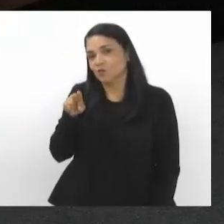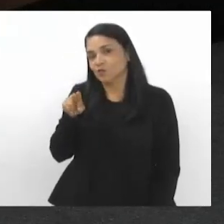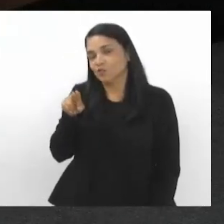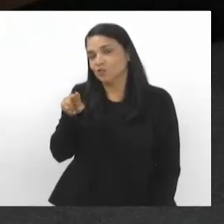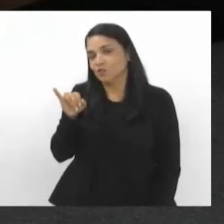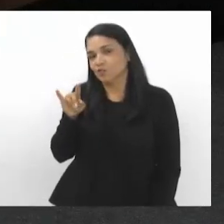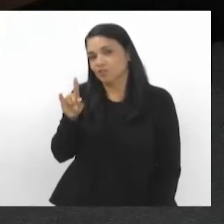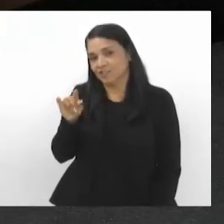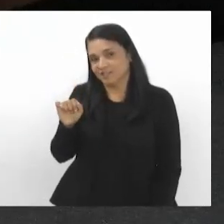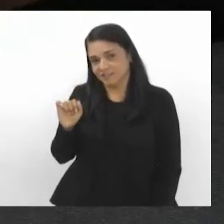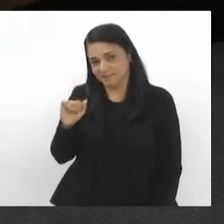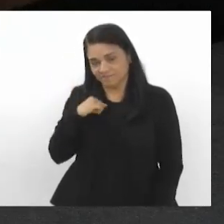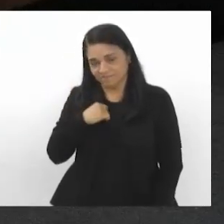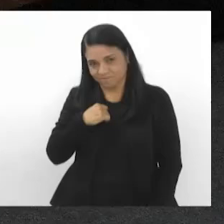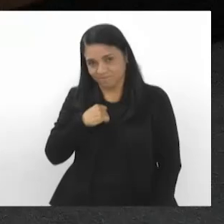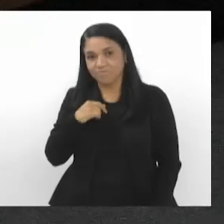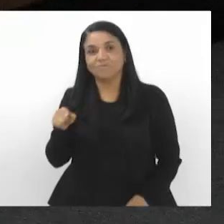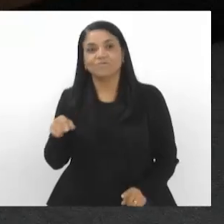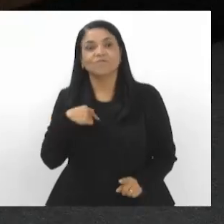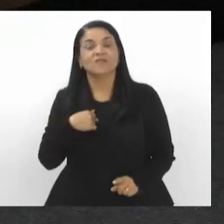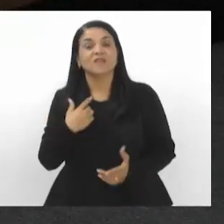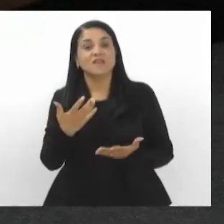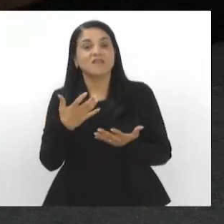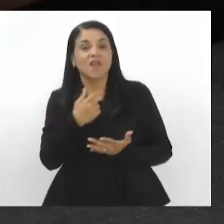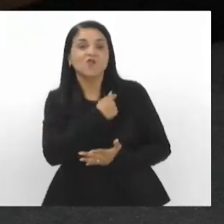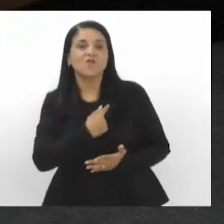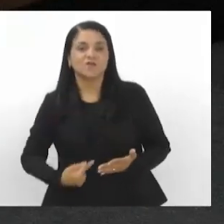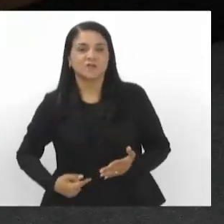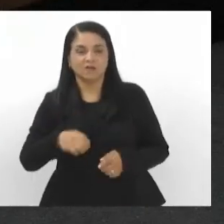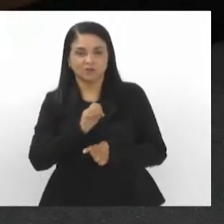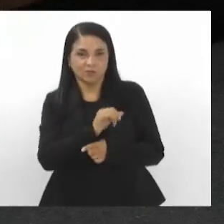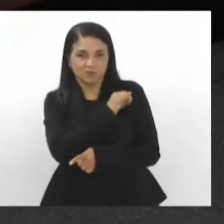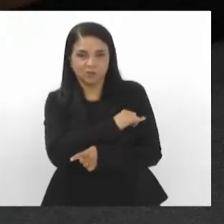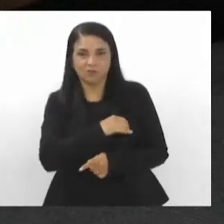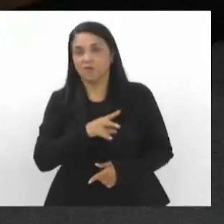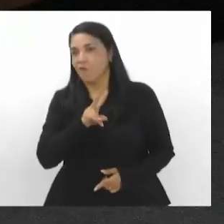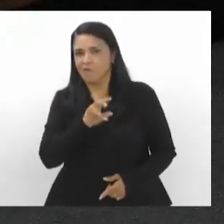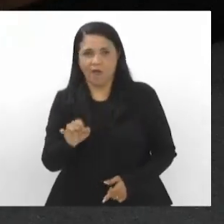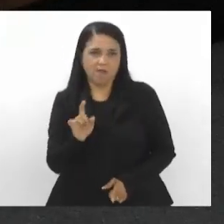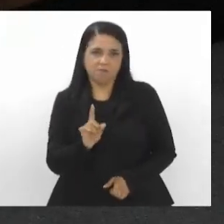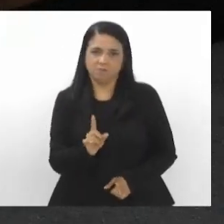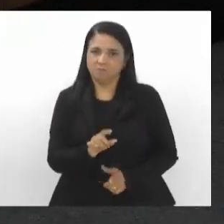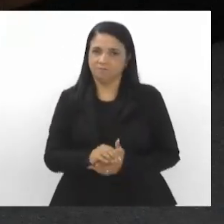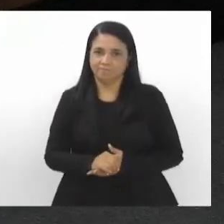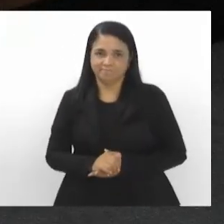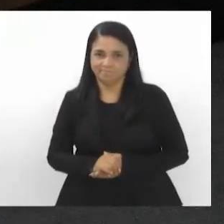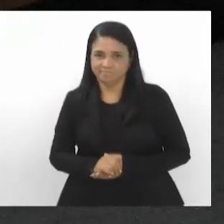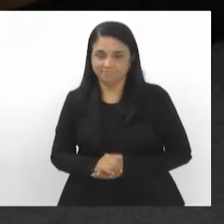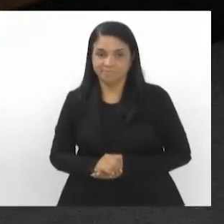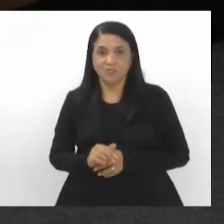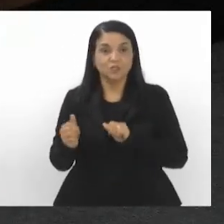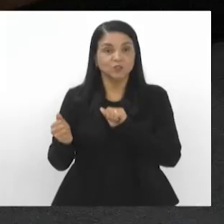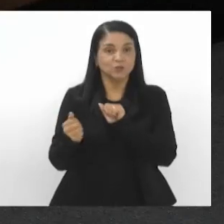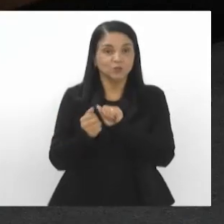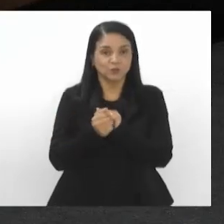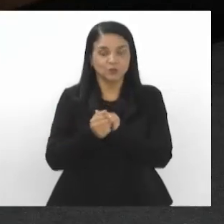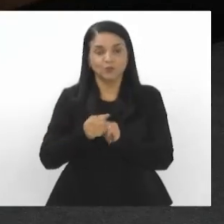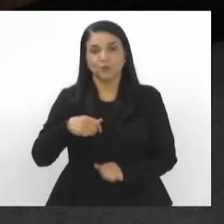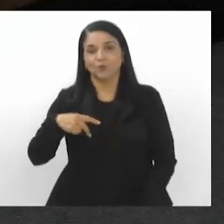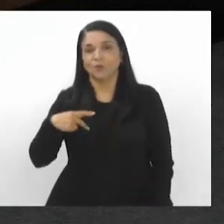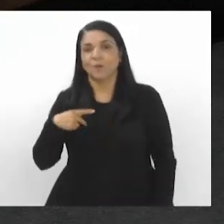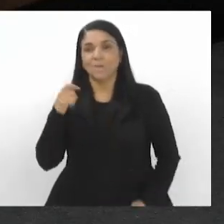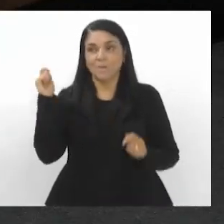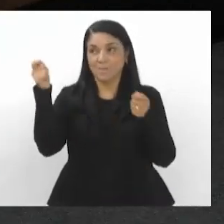Paes, que quer alçar voos maiores, quer governar o Estado do Rio de Janeiro e não vai fazer, junto com o Paquito número